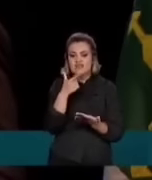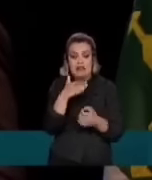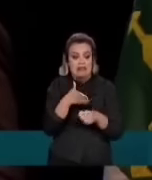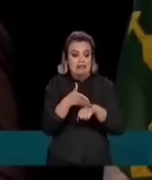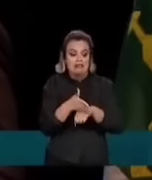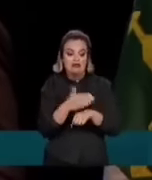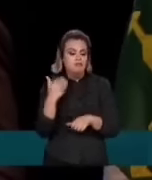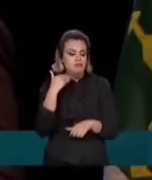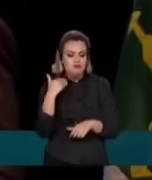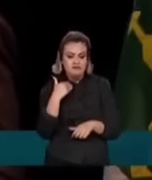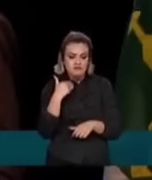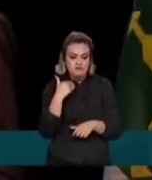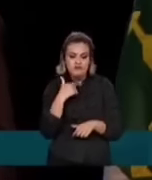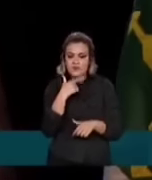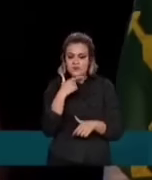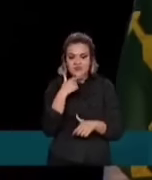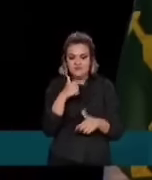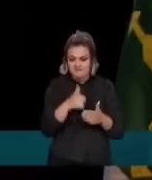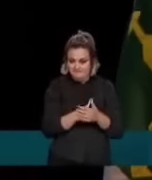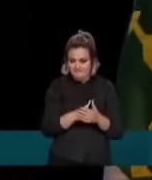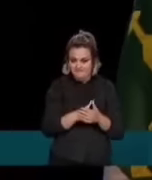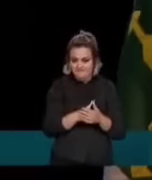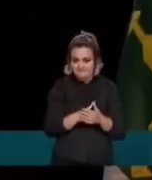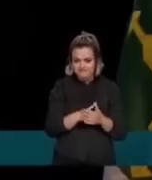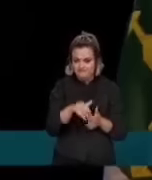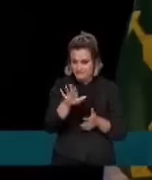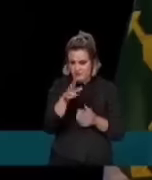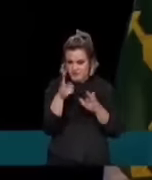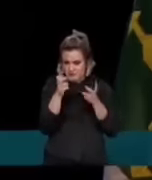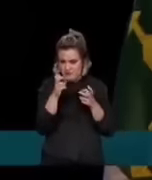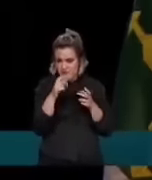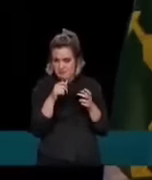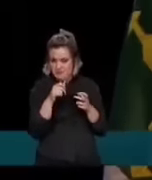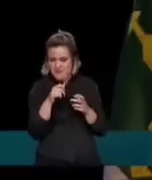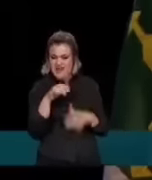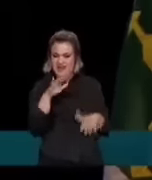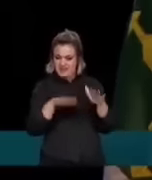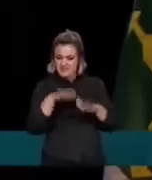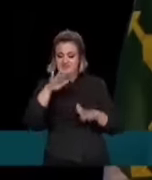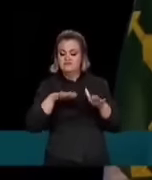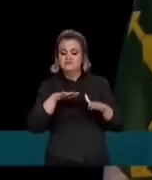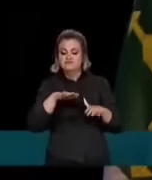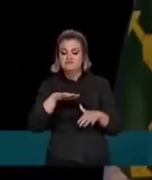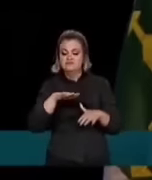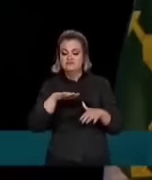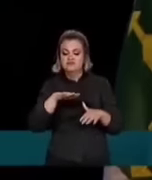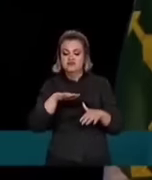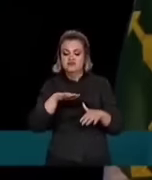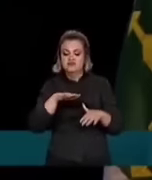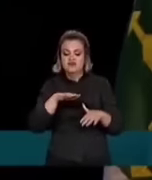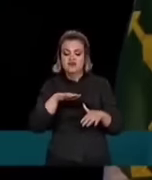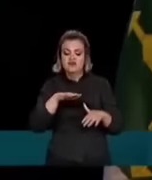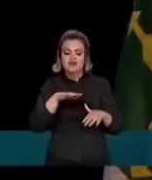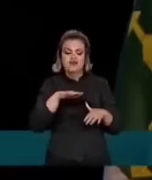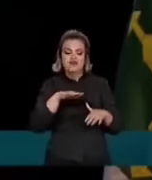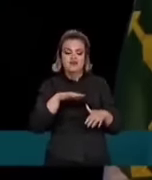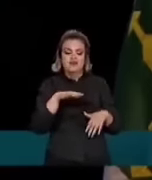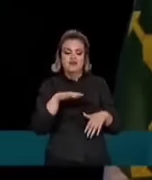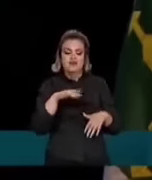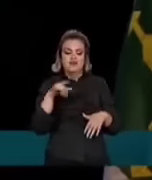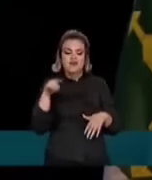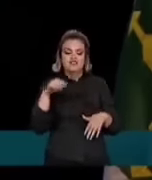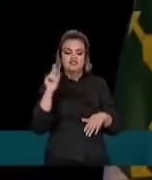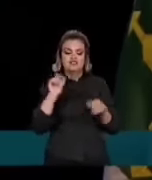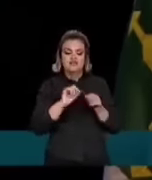banco. Eu não sei se vocês já perceberam, muitas vezes nós fizemos aqui